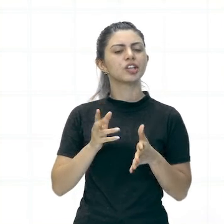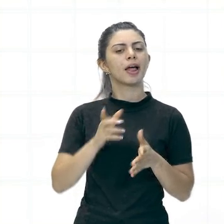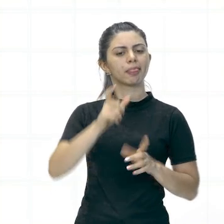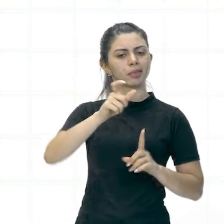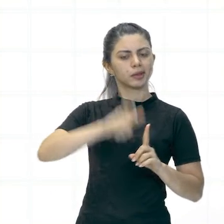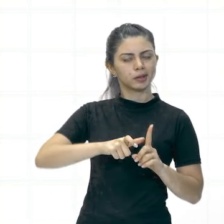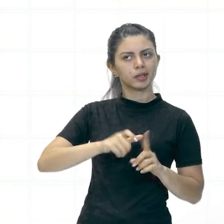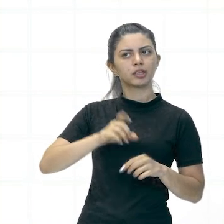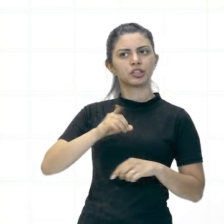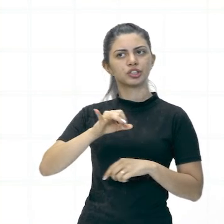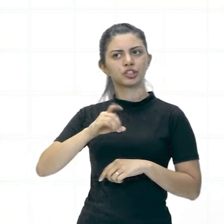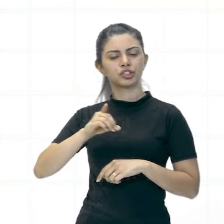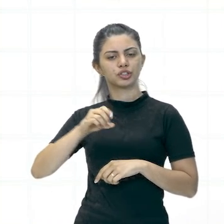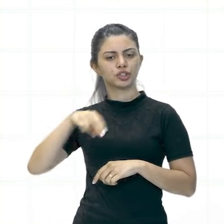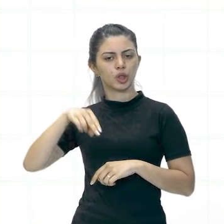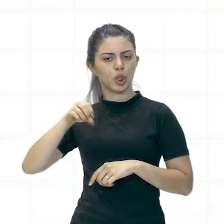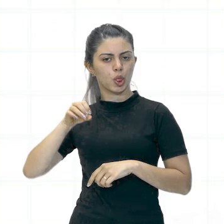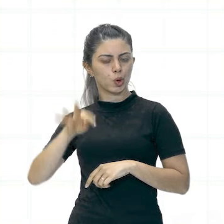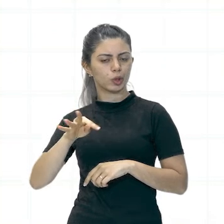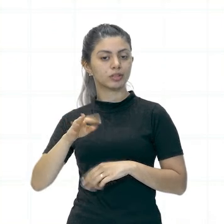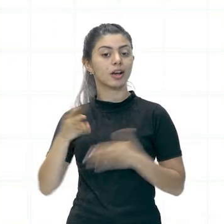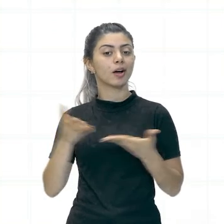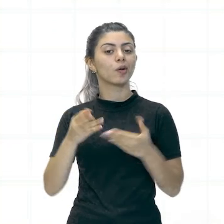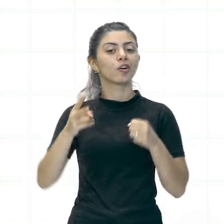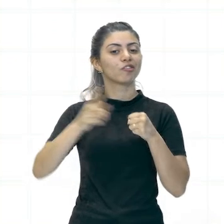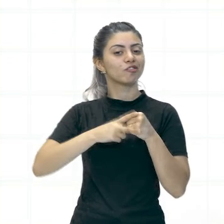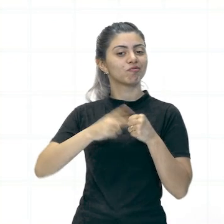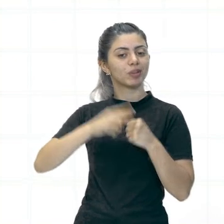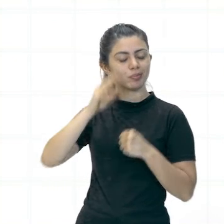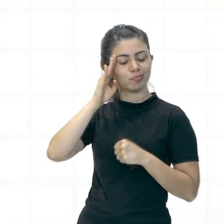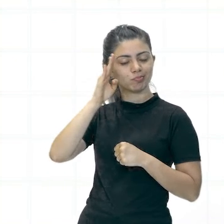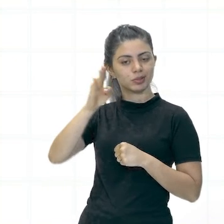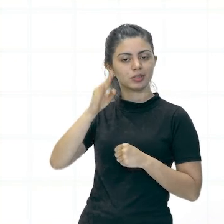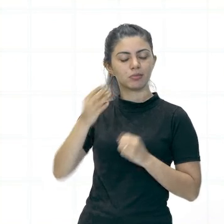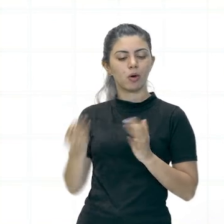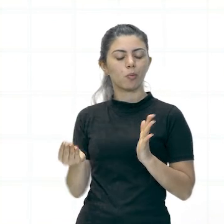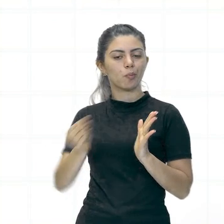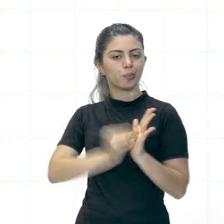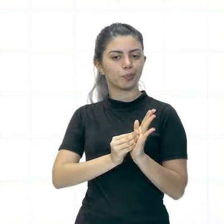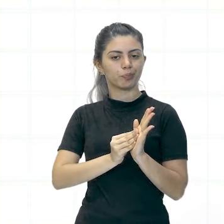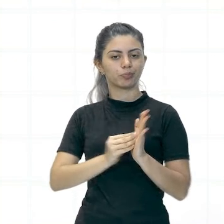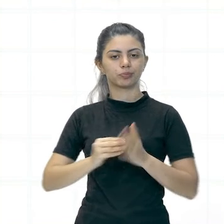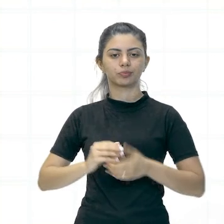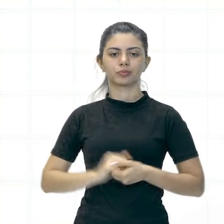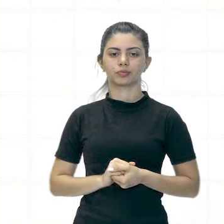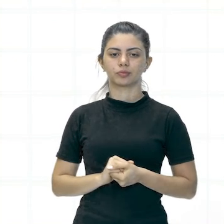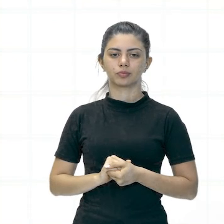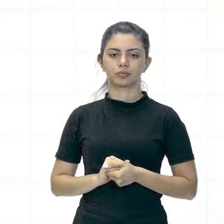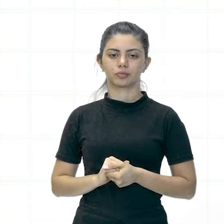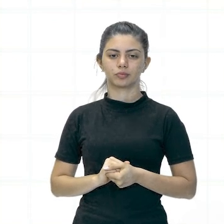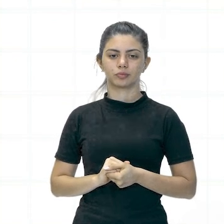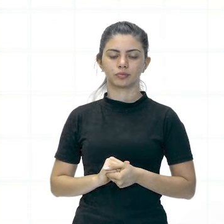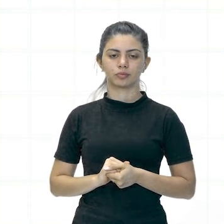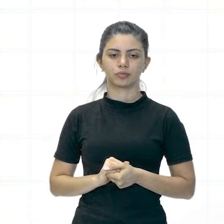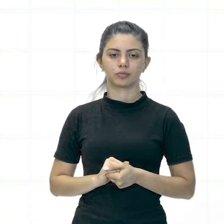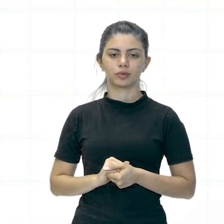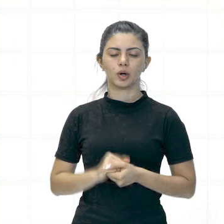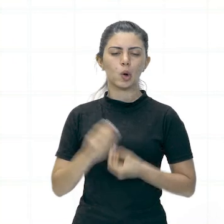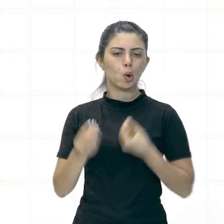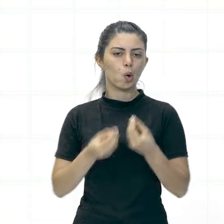not. Isso mesmo. Agora é o verbo principal. Ele vai ficar na forma went to ou go